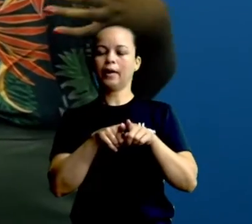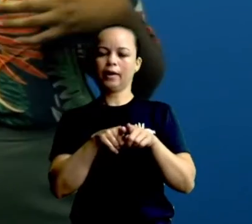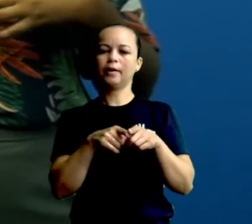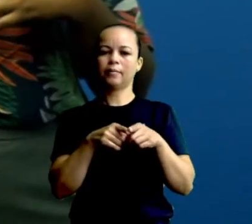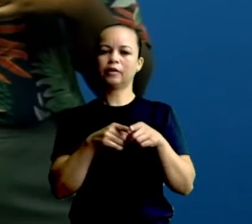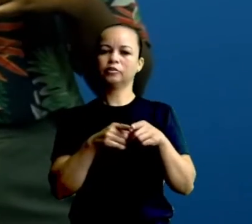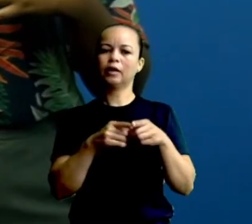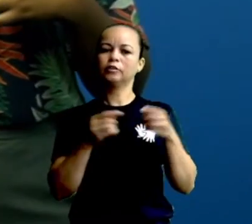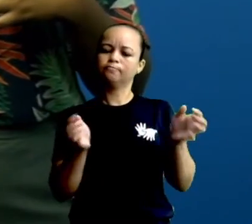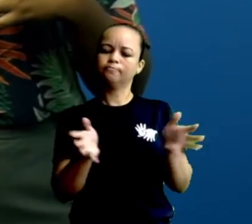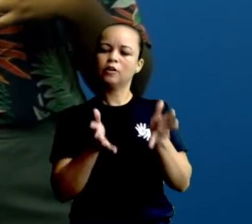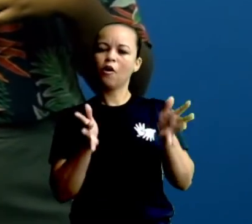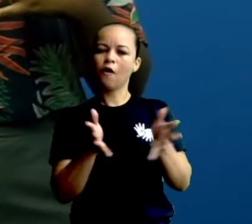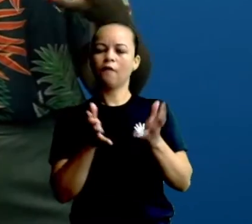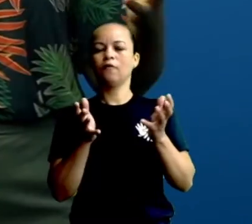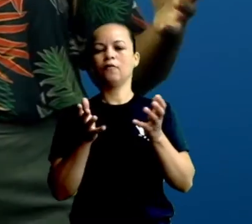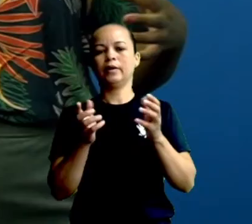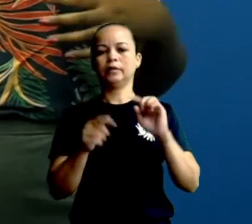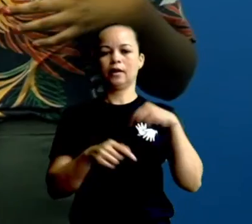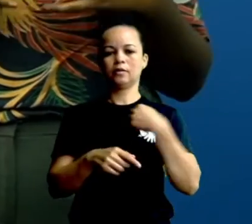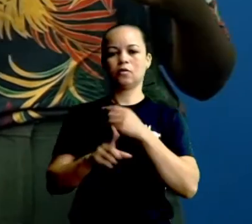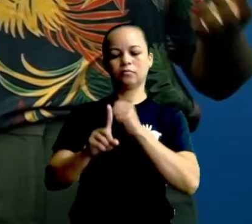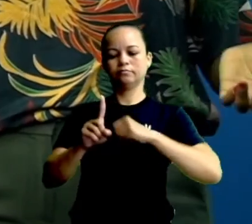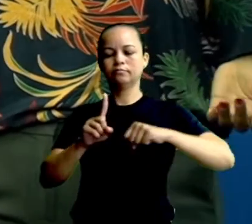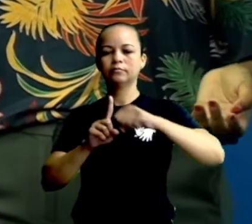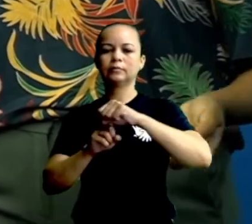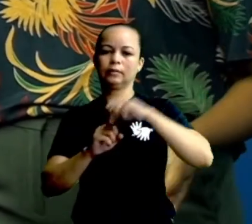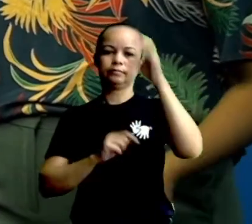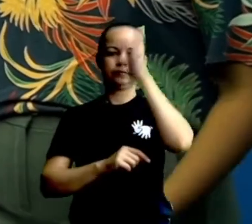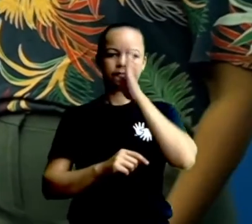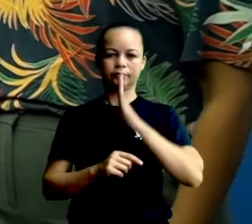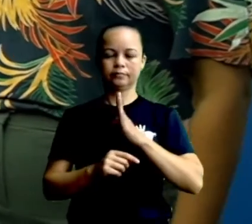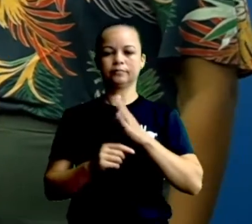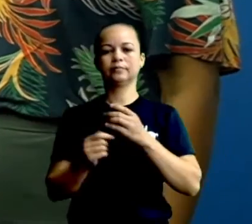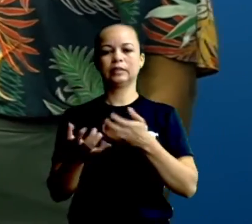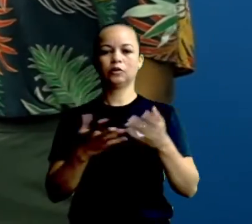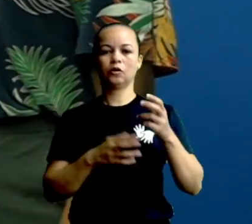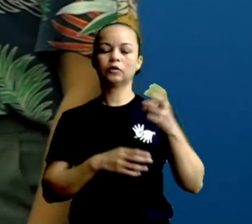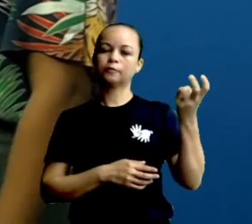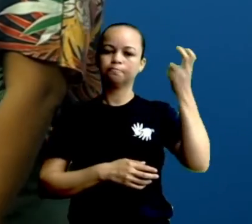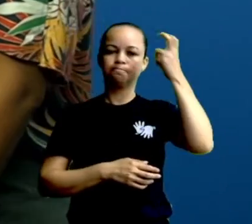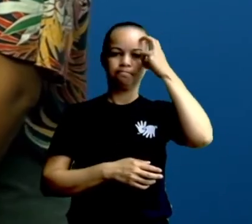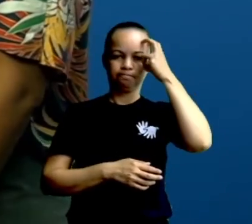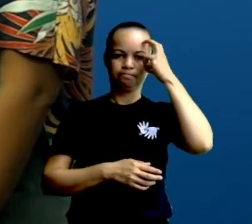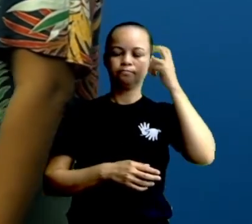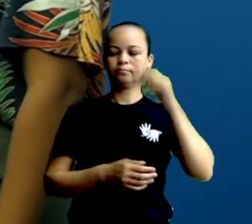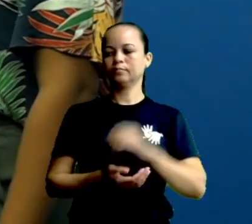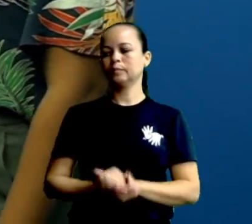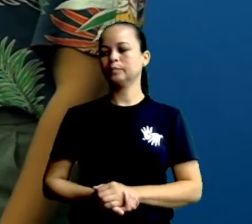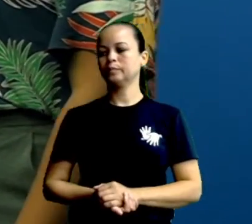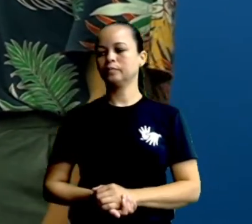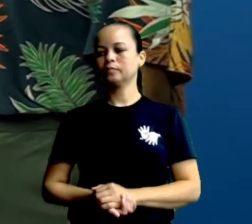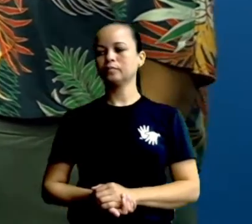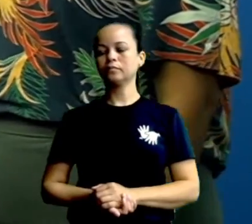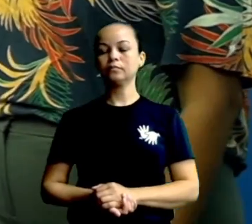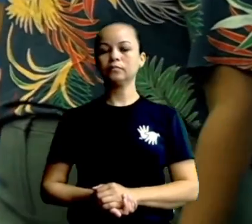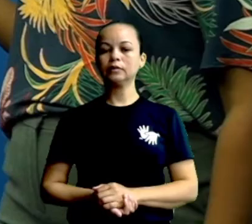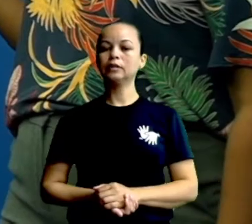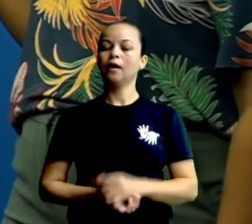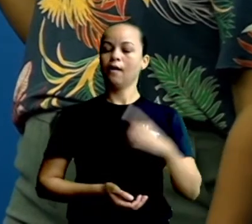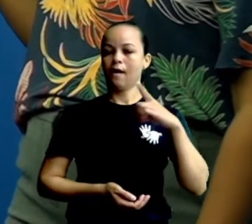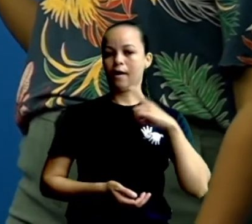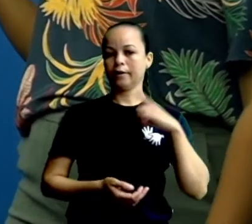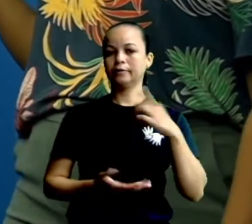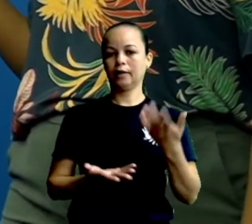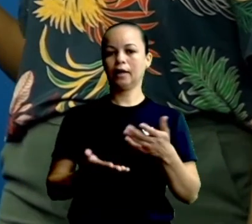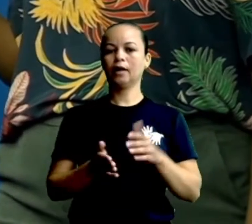bastante influente na nossa sociedade brasileira, tá? Na nossa cultura. Aí a gente